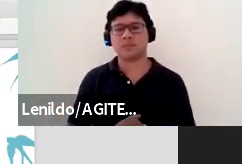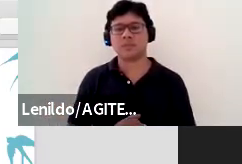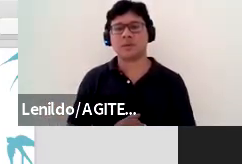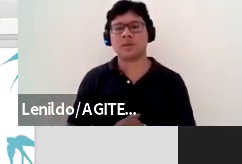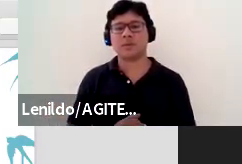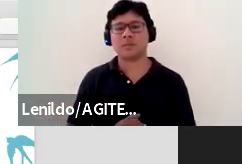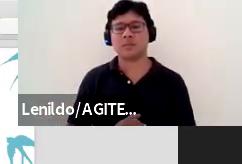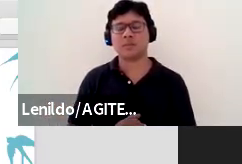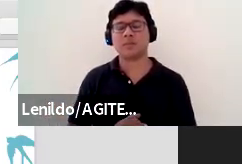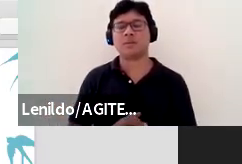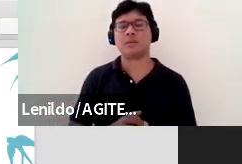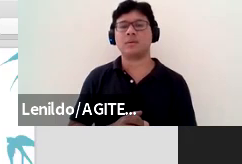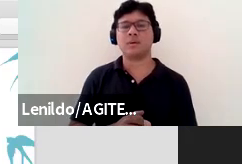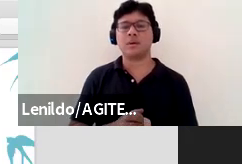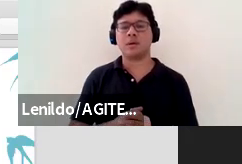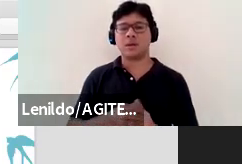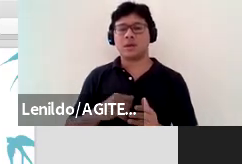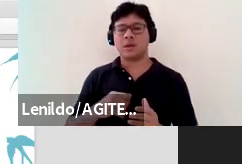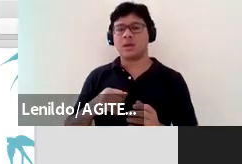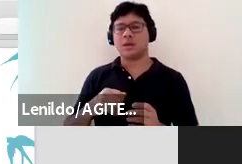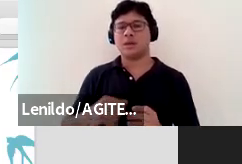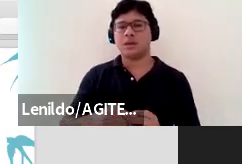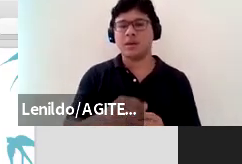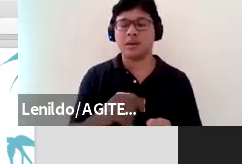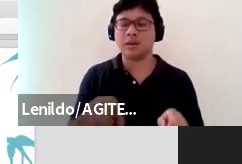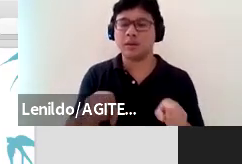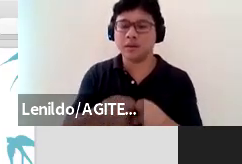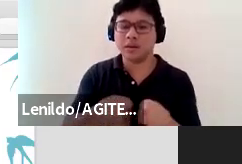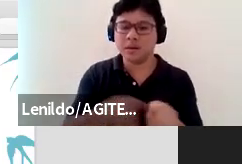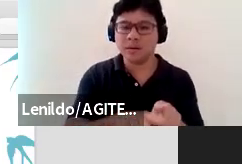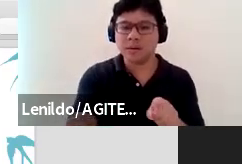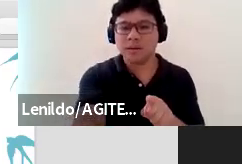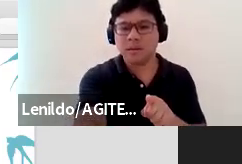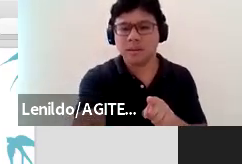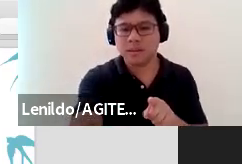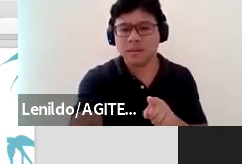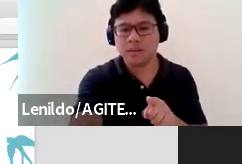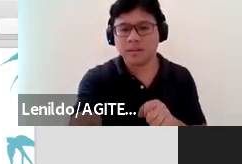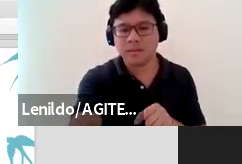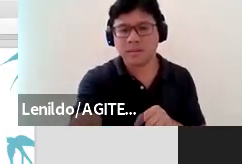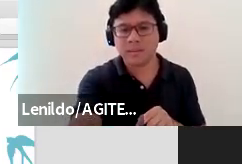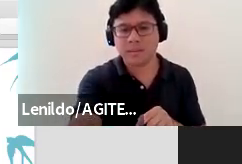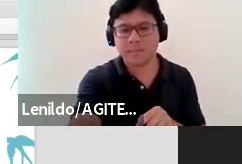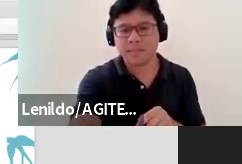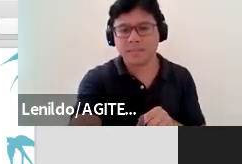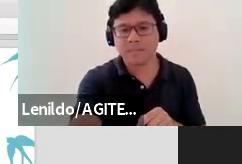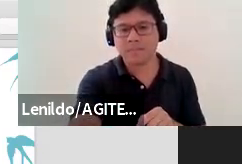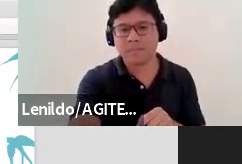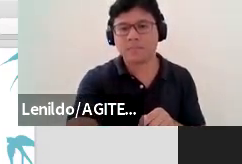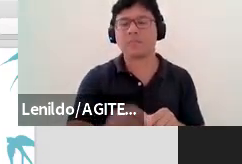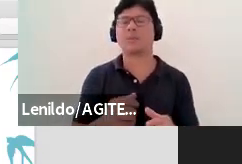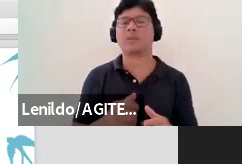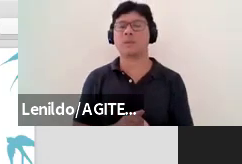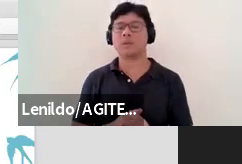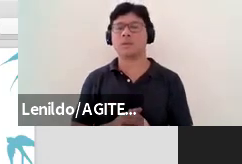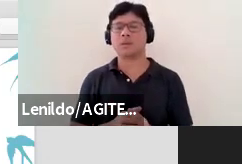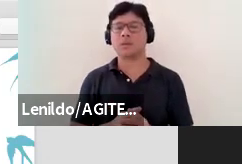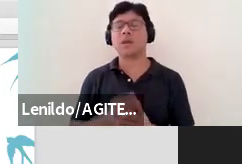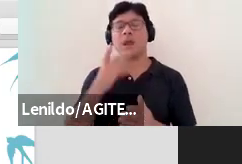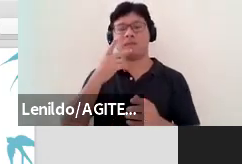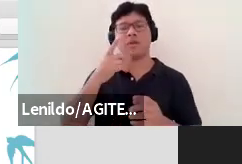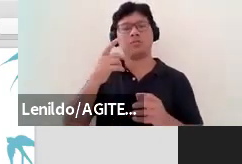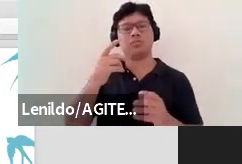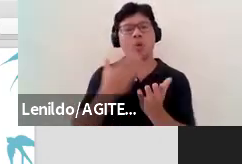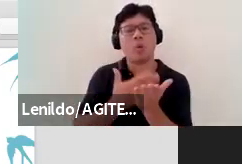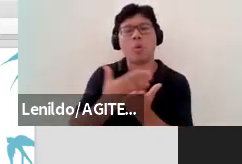de se reinventar. Então, a gente acabou acelerando os planos e conseguimos botar para rodar a nossa